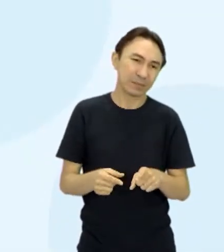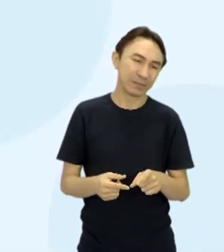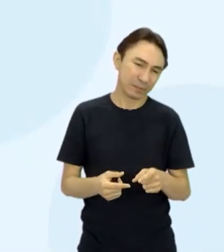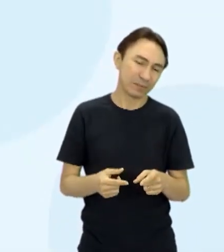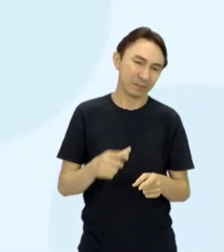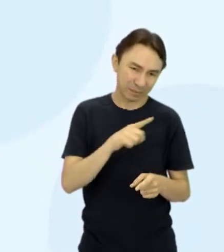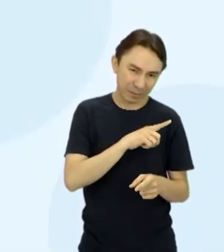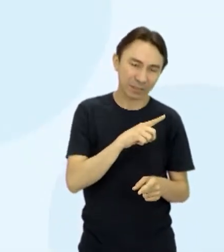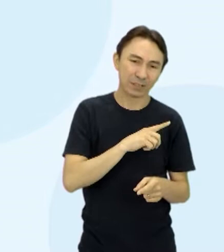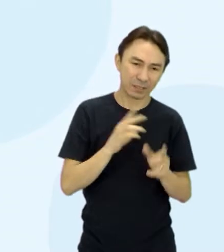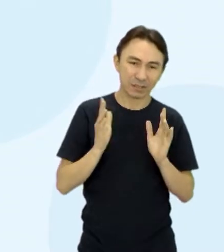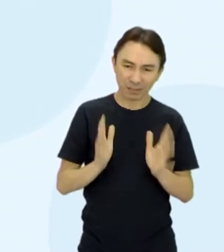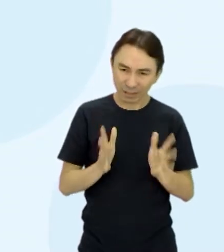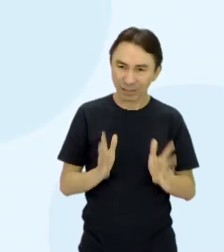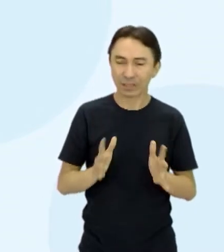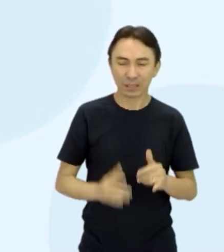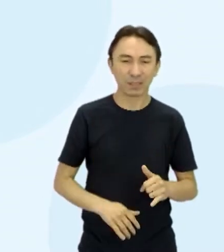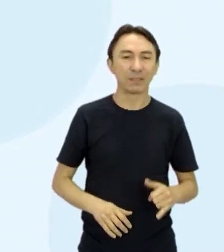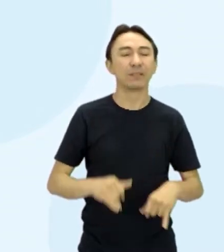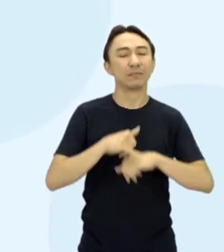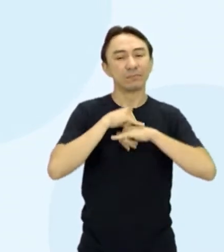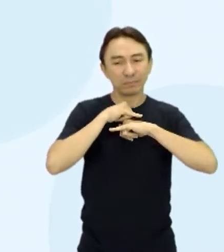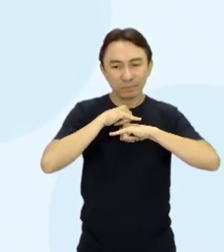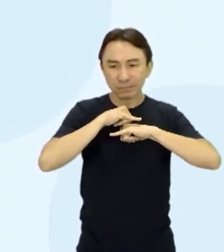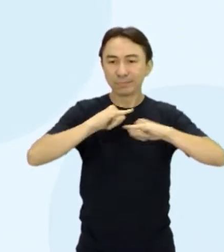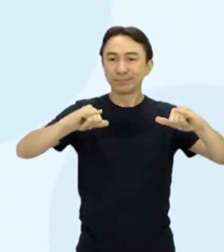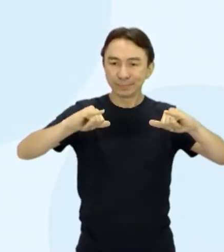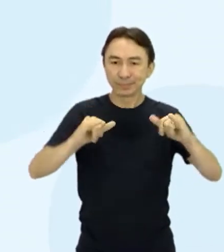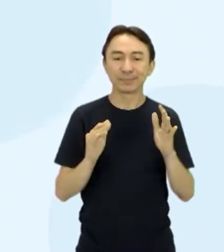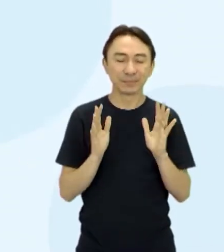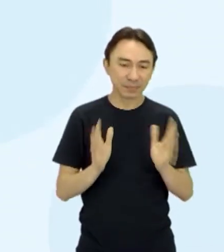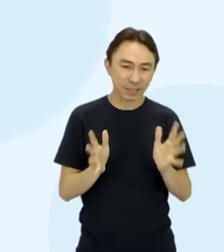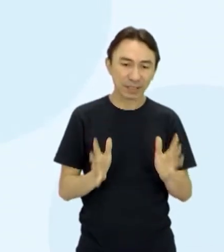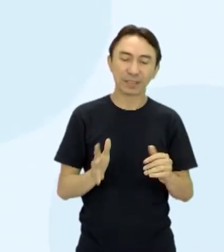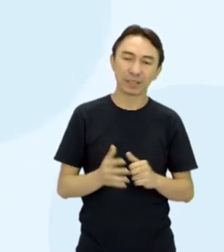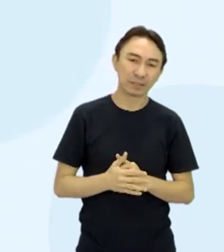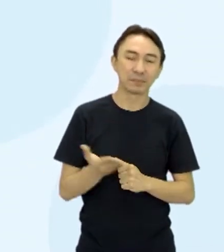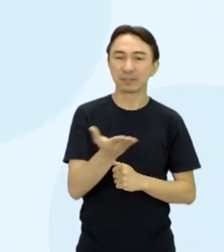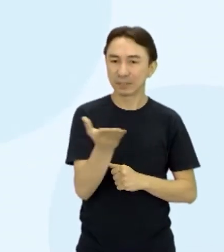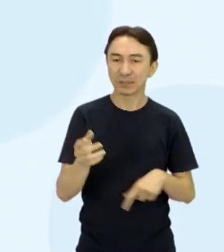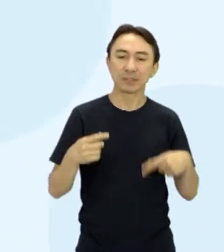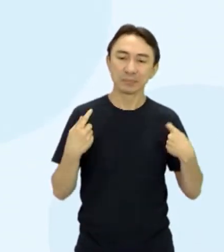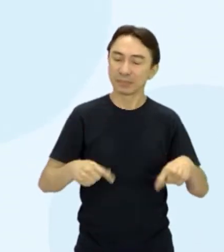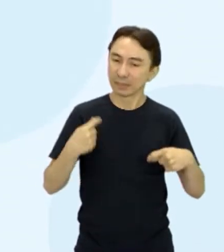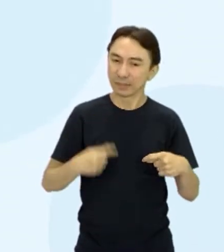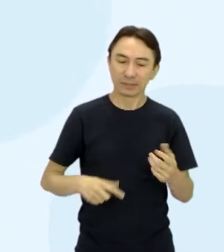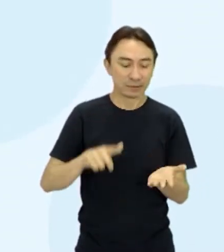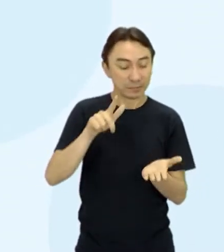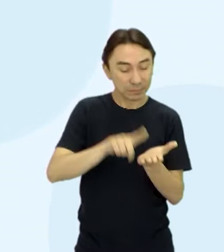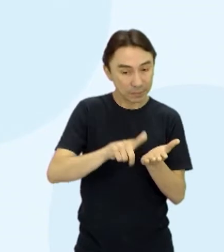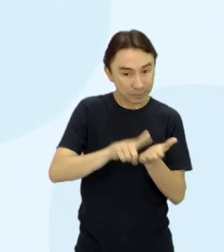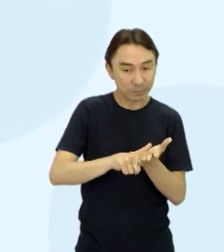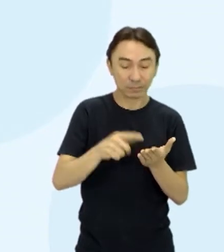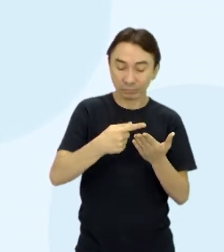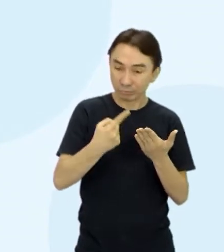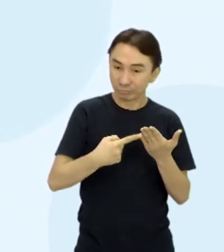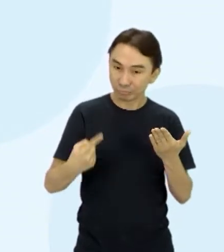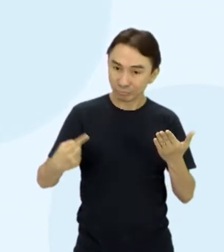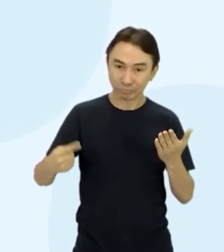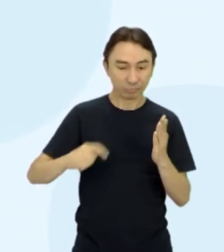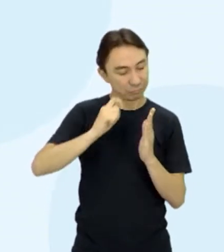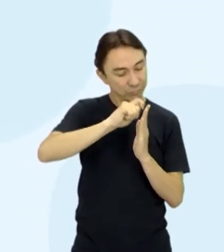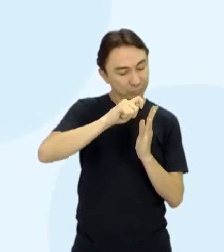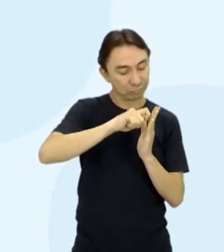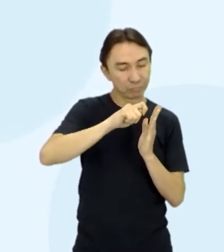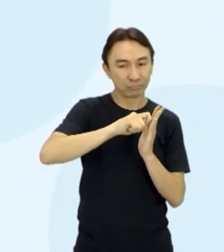já vem em diversas aulas já chamando essa atenção para você ter ali um caderno de anotações, ter ali um bloquinho, alguma coisa que